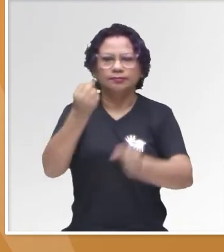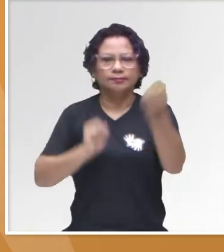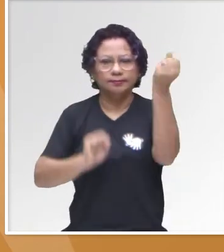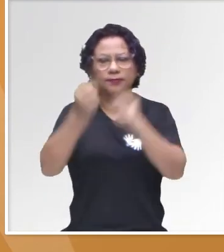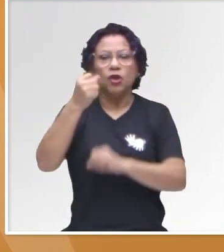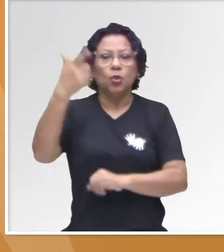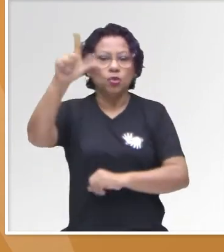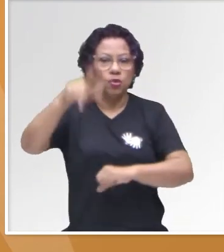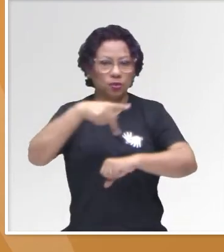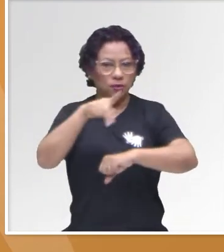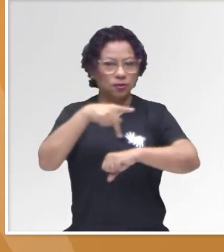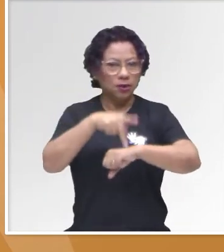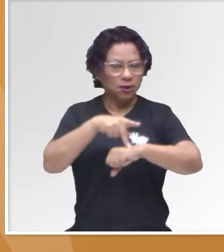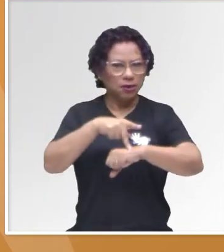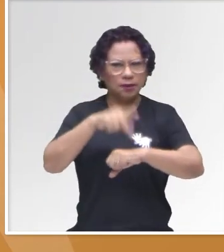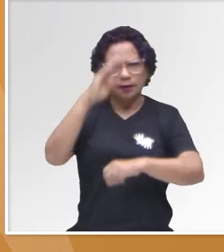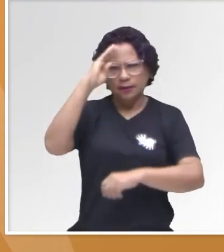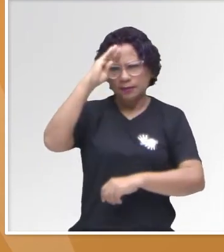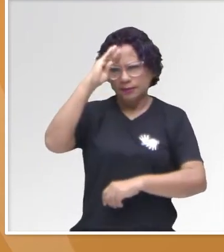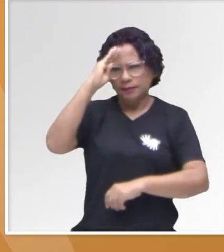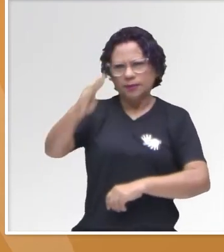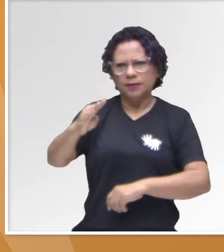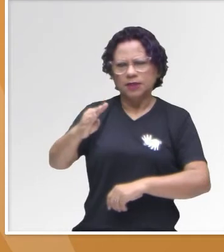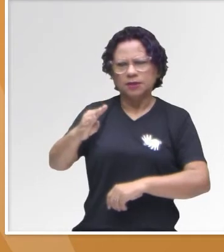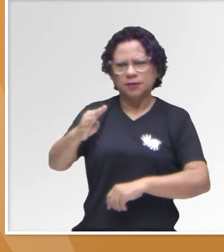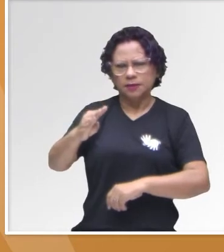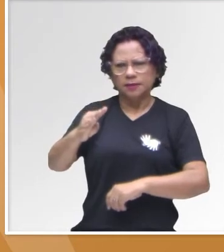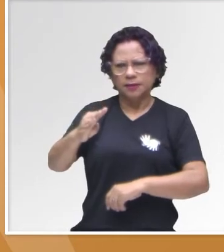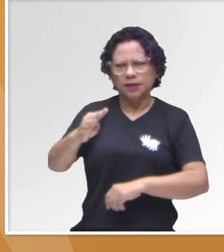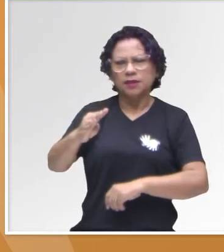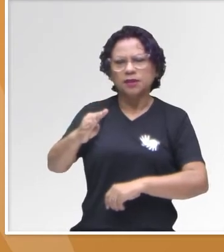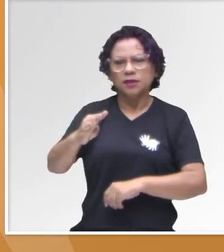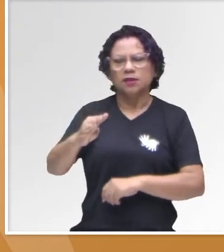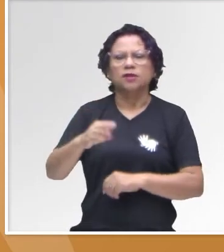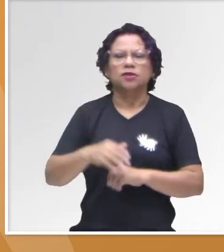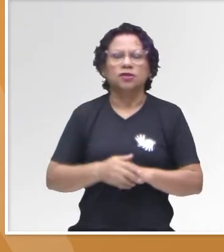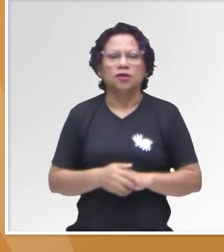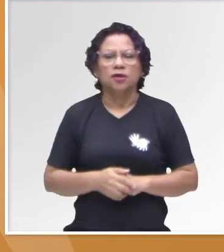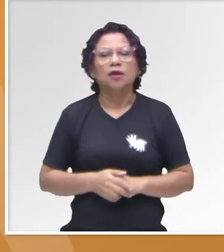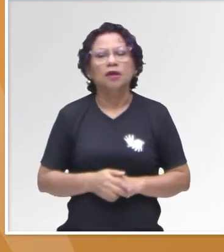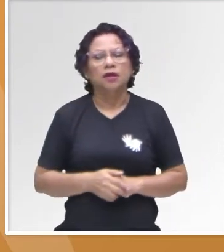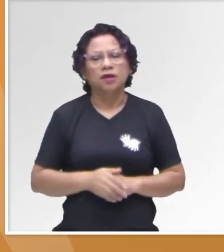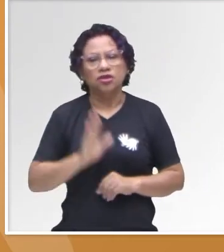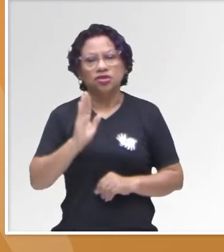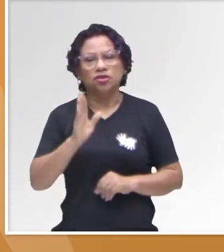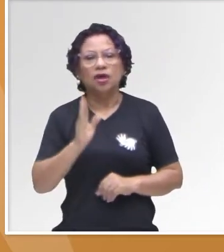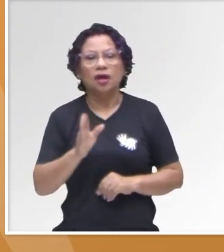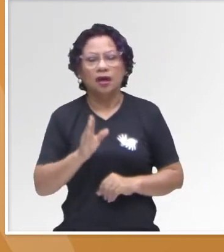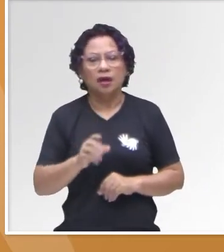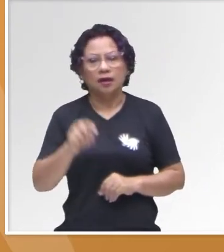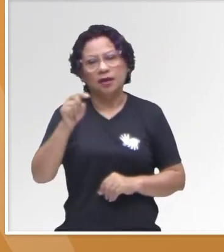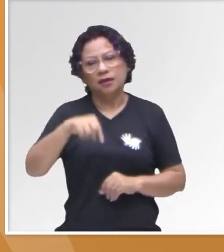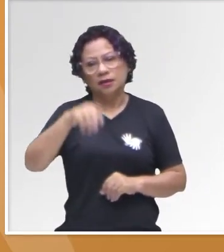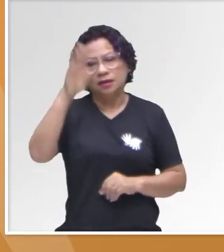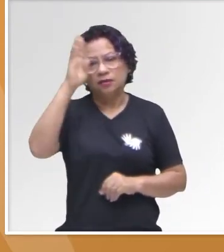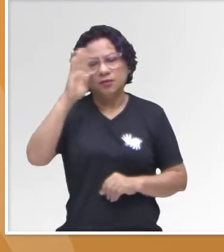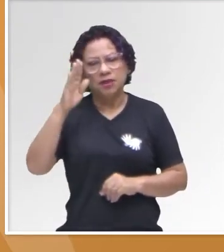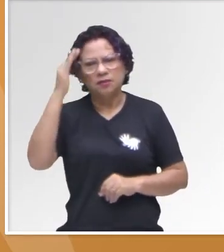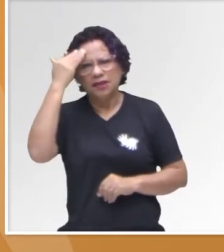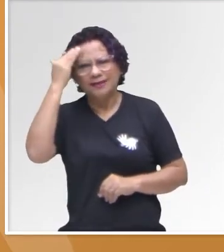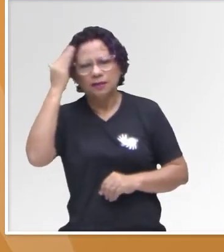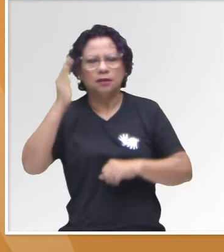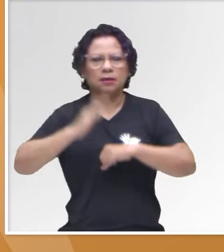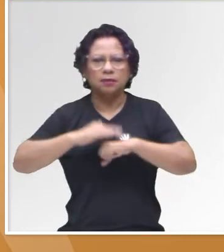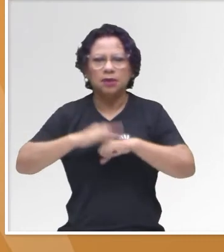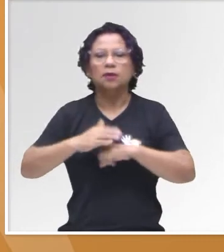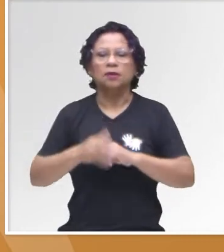países, principalmente os países do Hemisfério Sul, que é o caso aí do Brasil, né, para a gente ter mais uma noção, ele já passou por